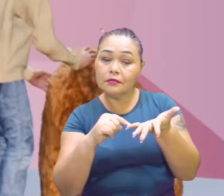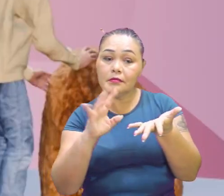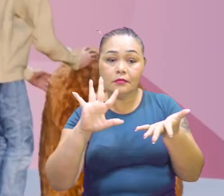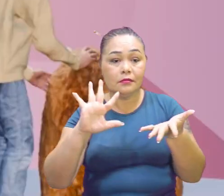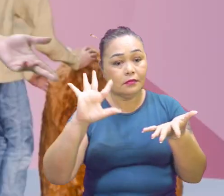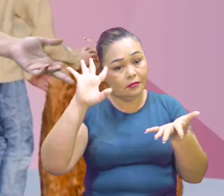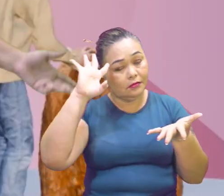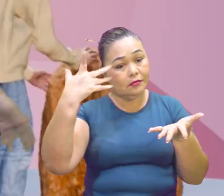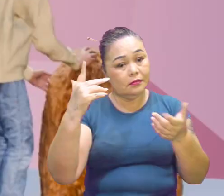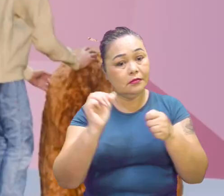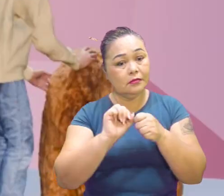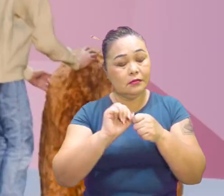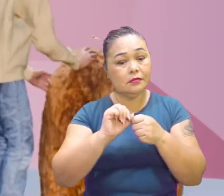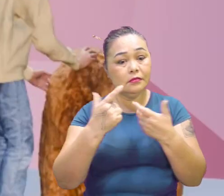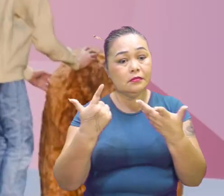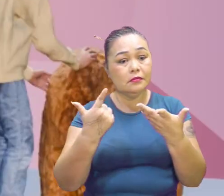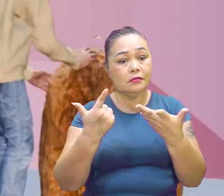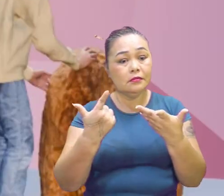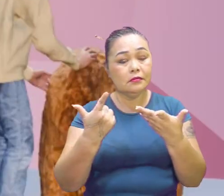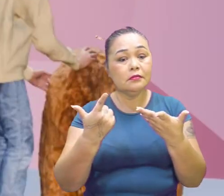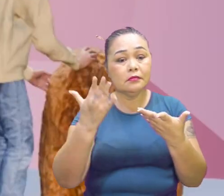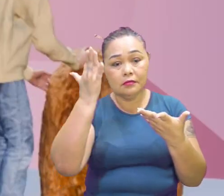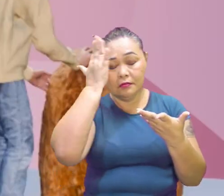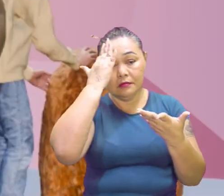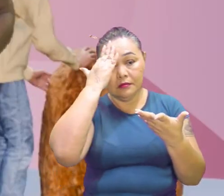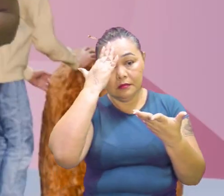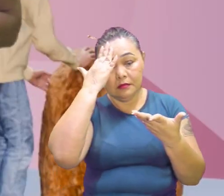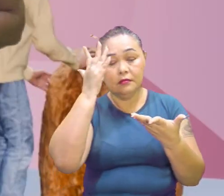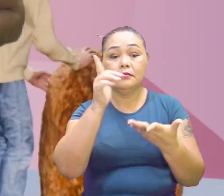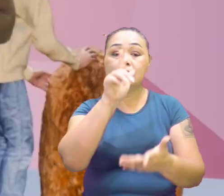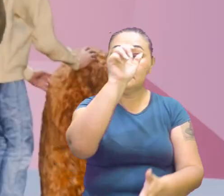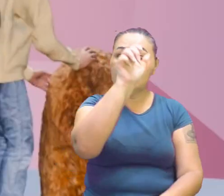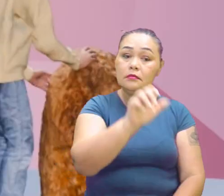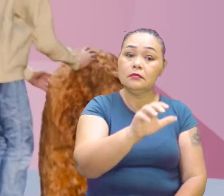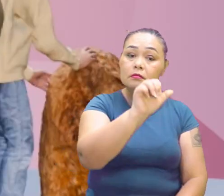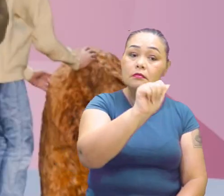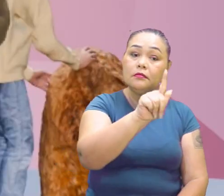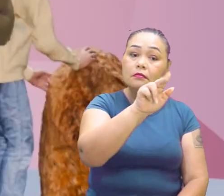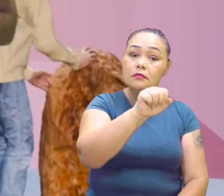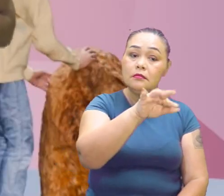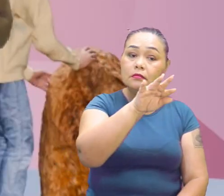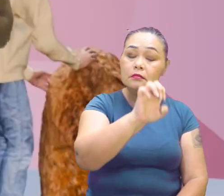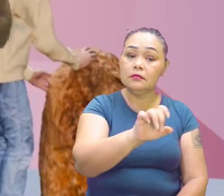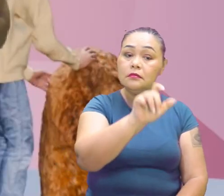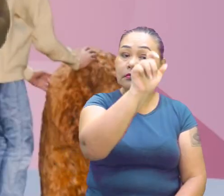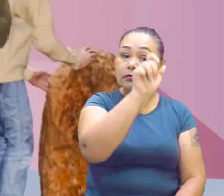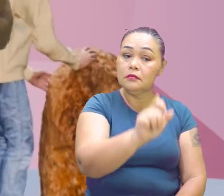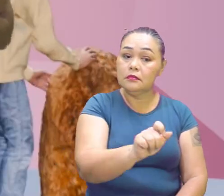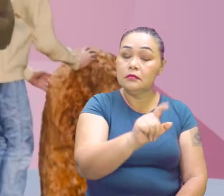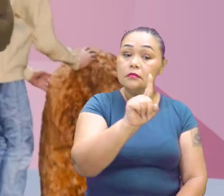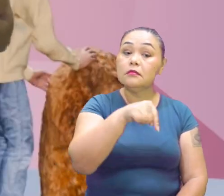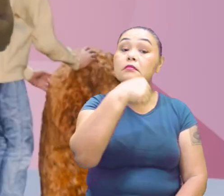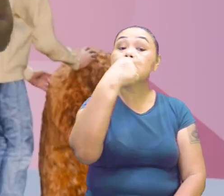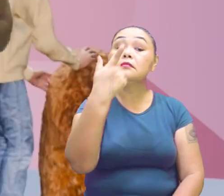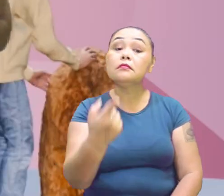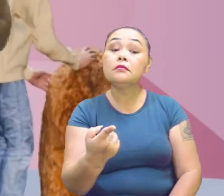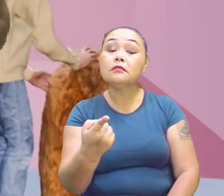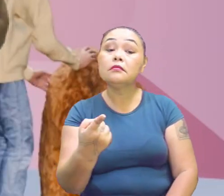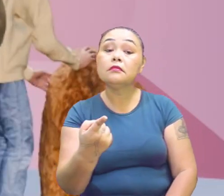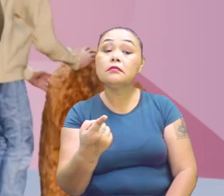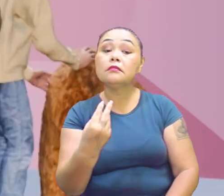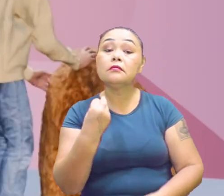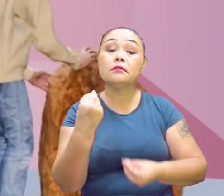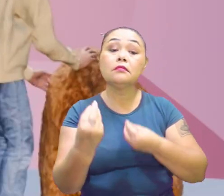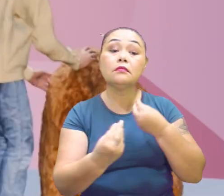só solução que para o nossos problema, alunos, né? Alessandra, eles sabem que vai ter o agente, quem que vai fazer essa ação,